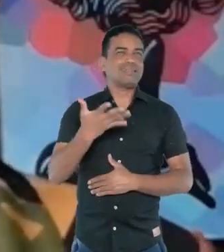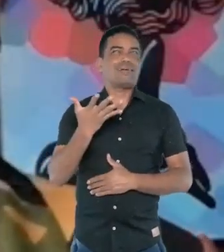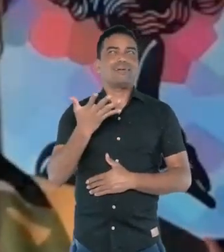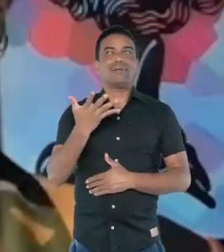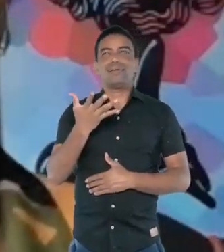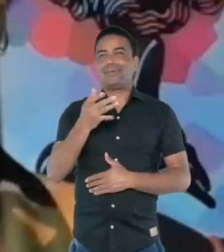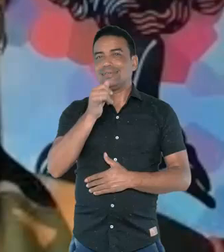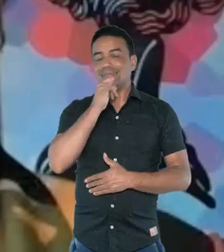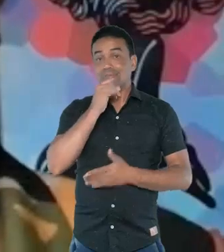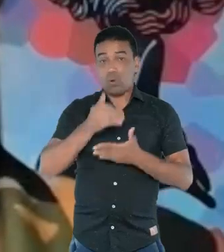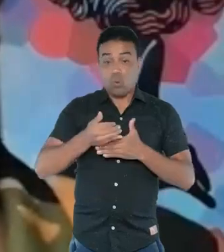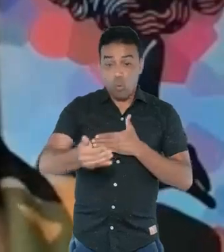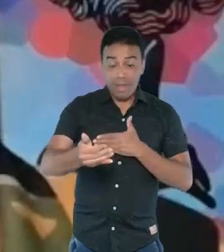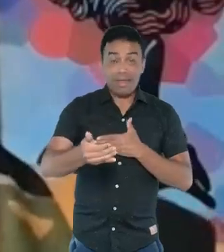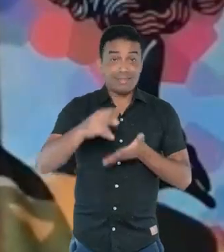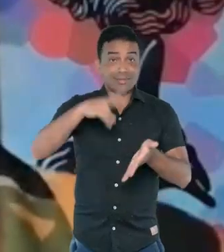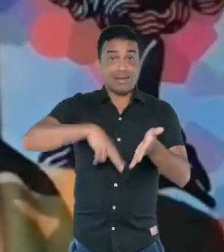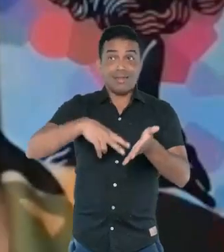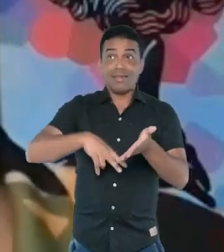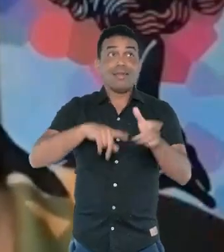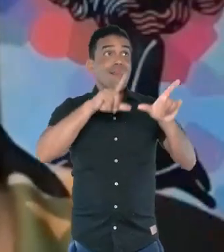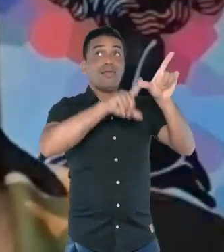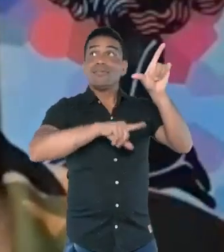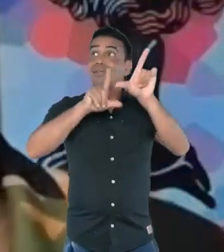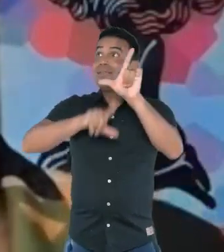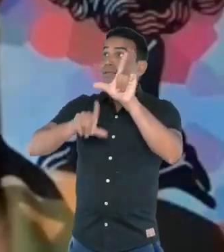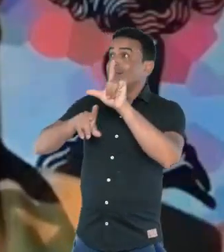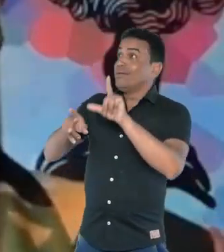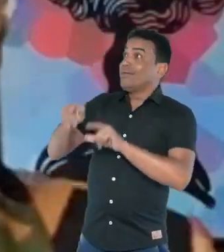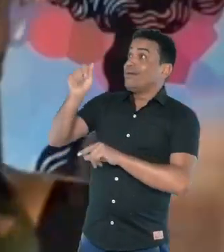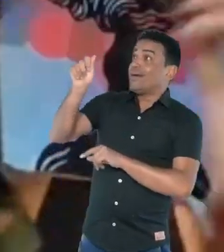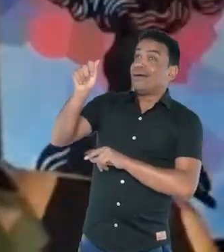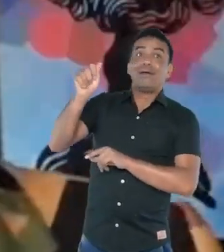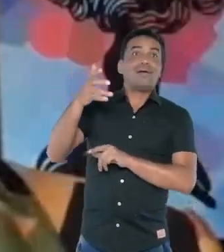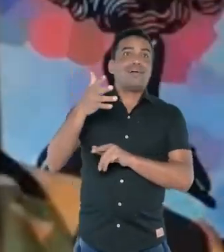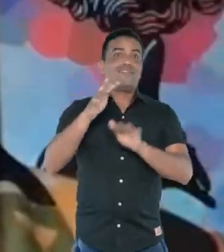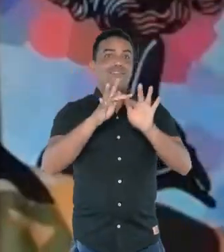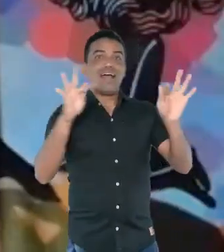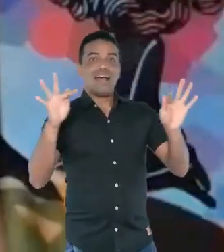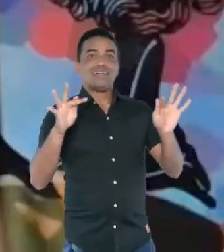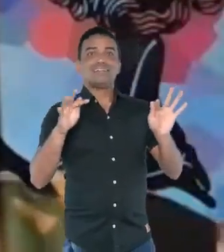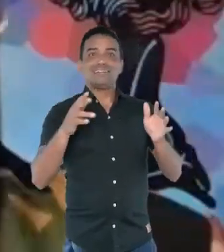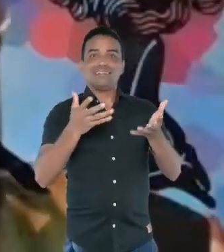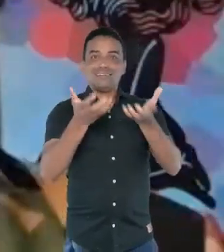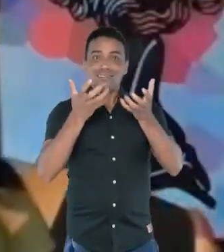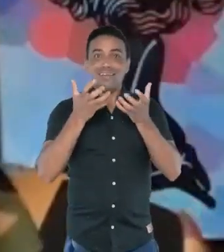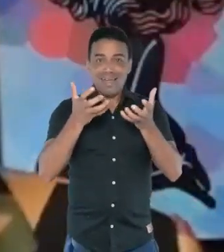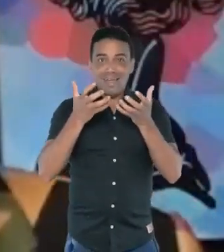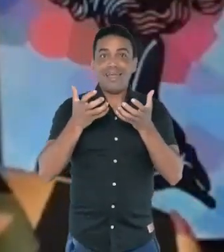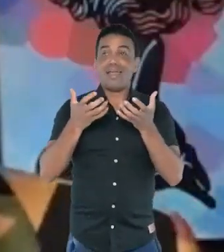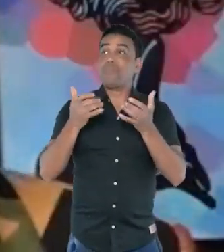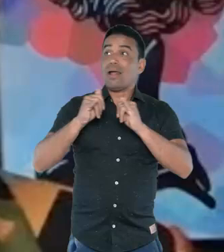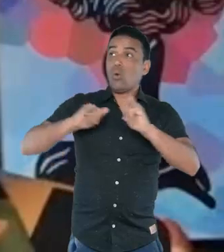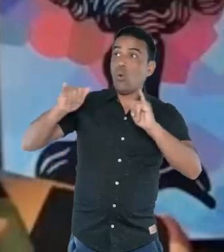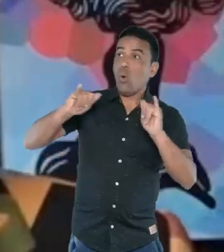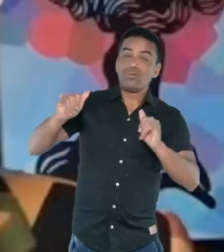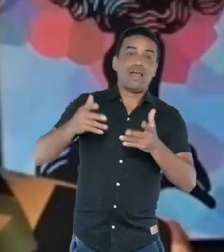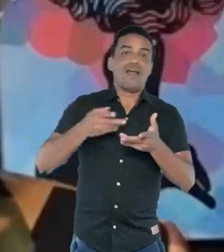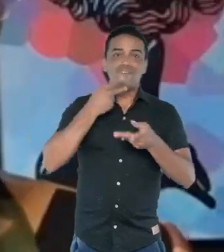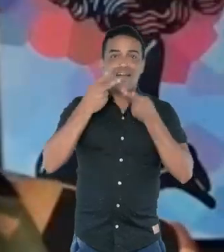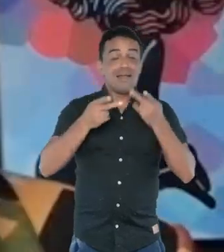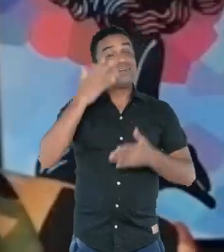que começa a ler, aí não pode ver uma letra A numa placa, e para todo mundo para contar. Então,